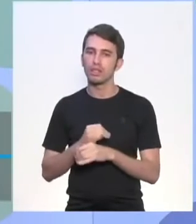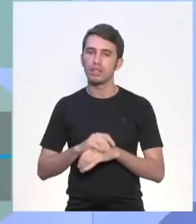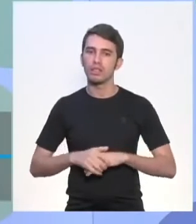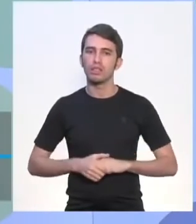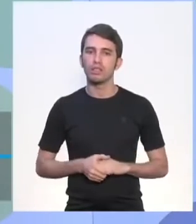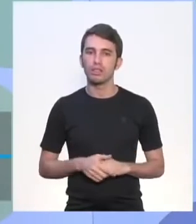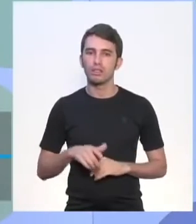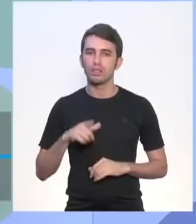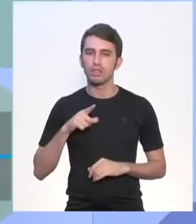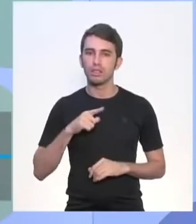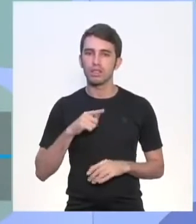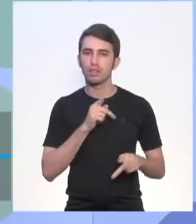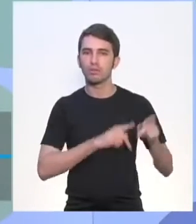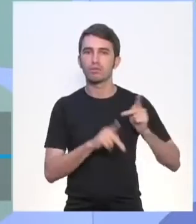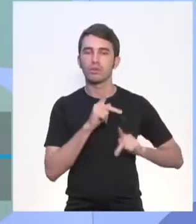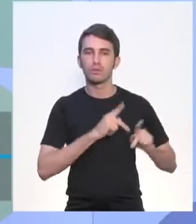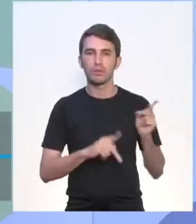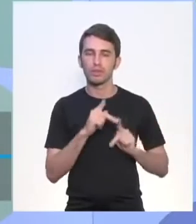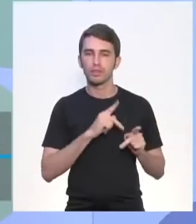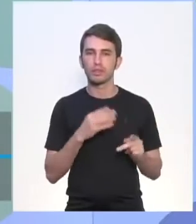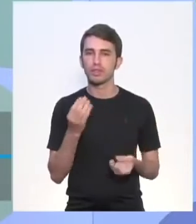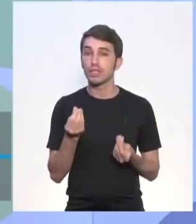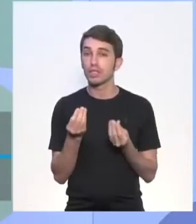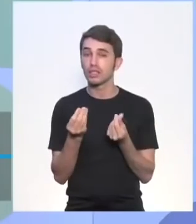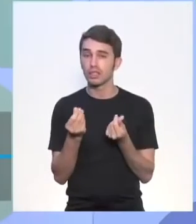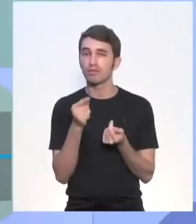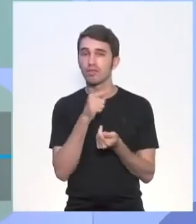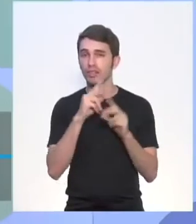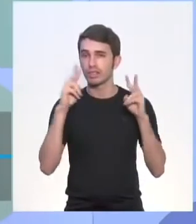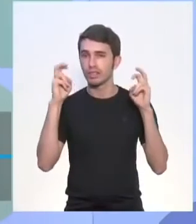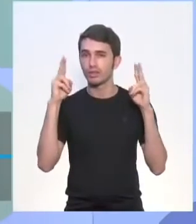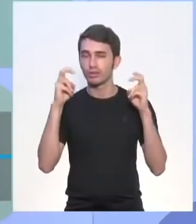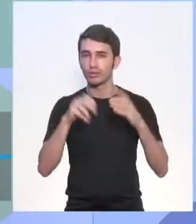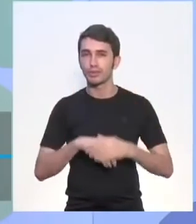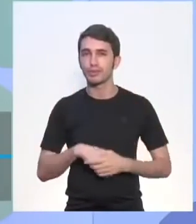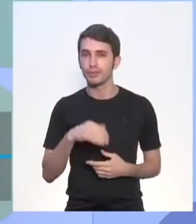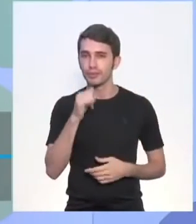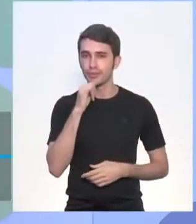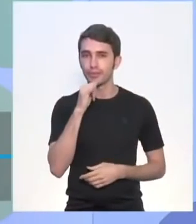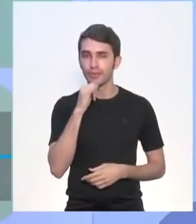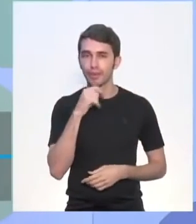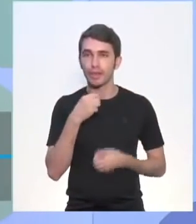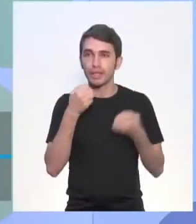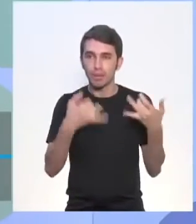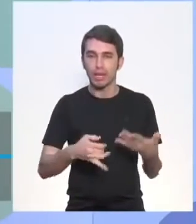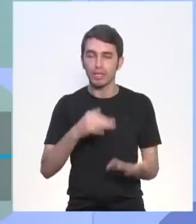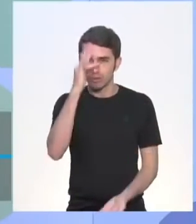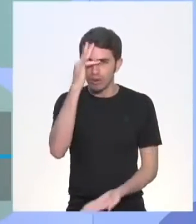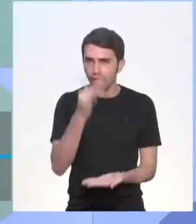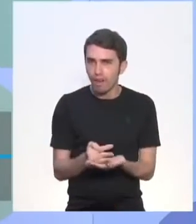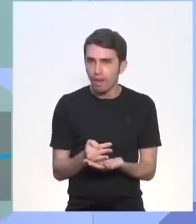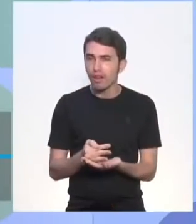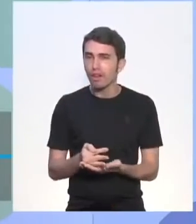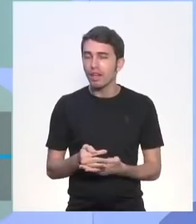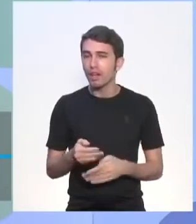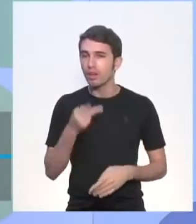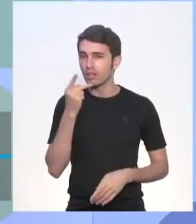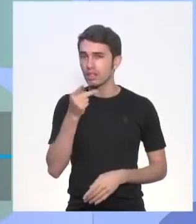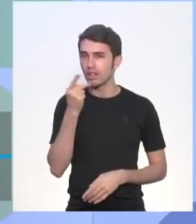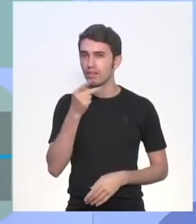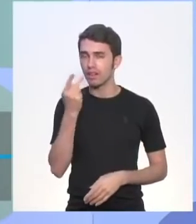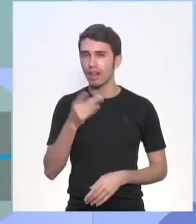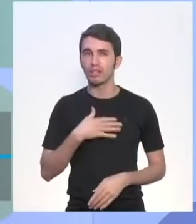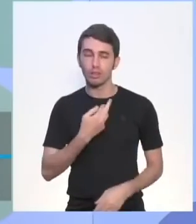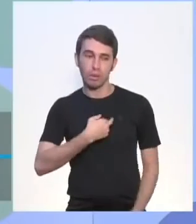um público que seja sensível a essas situações, né, Pro? Então, por exemplo, para falar de fé, né? Quando eles começam a falar, por exemplo, de alguma